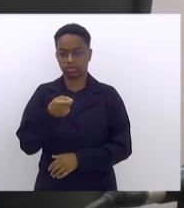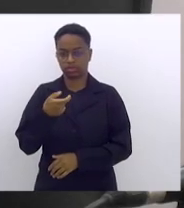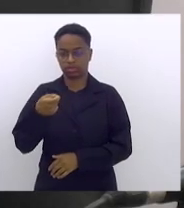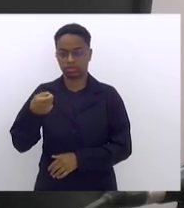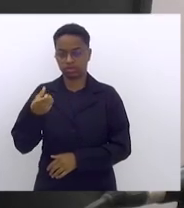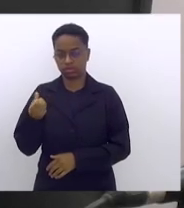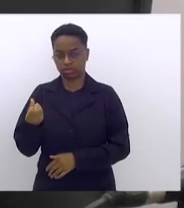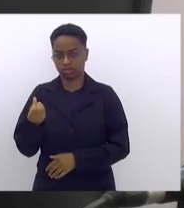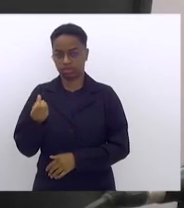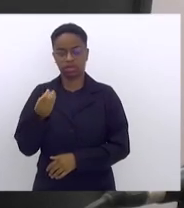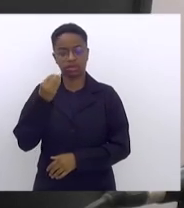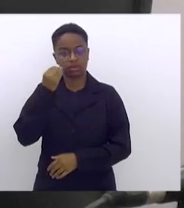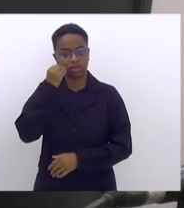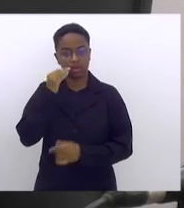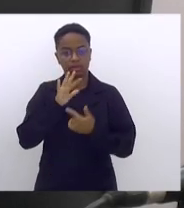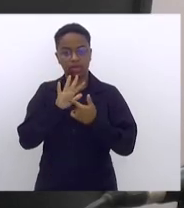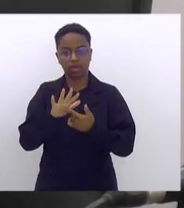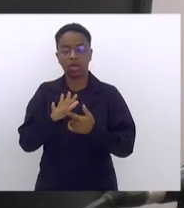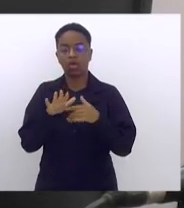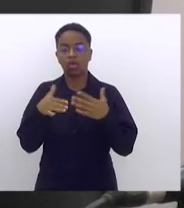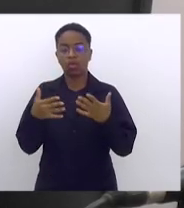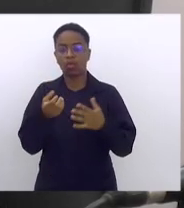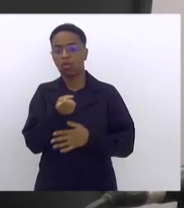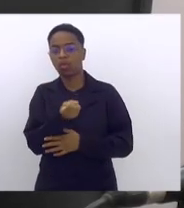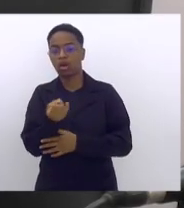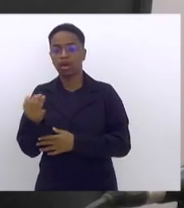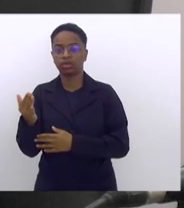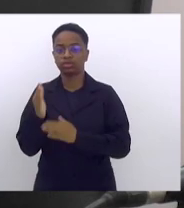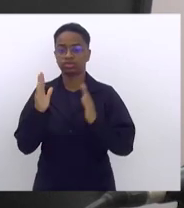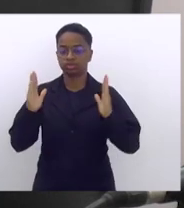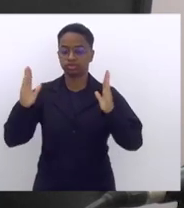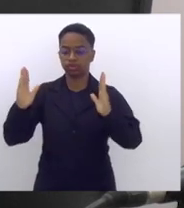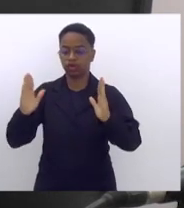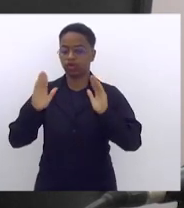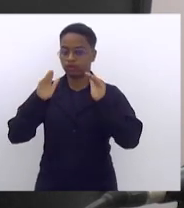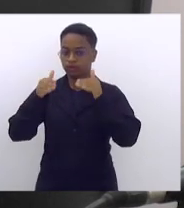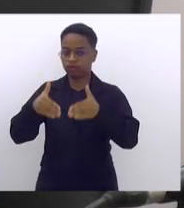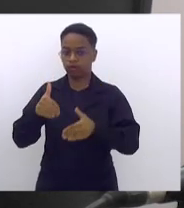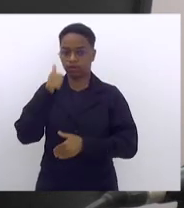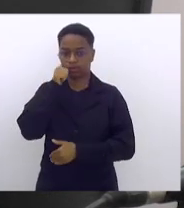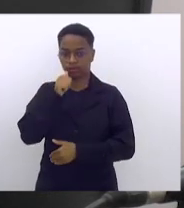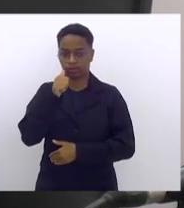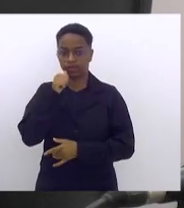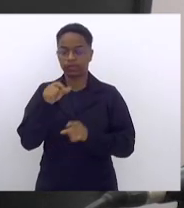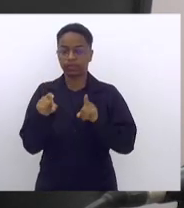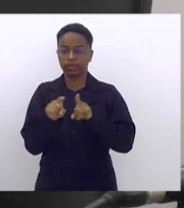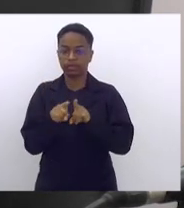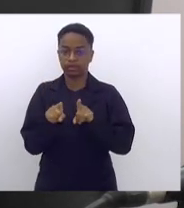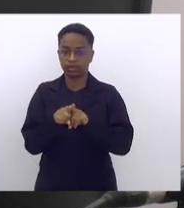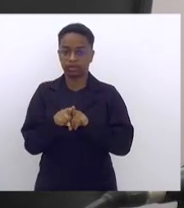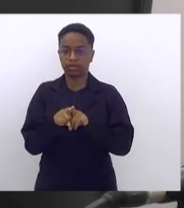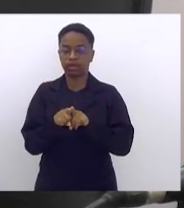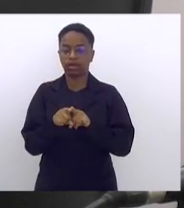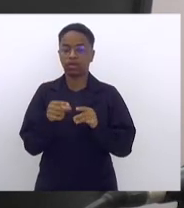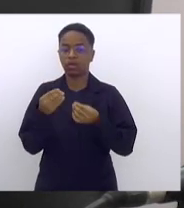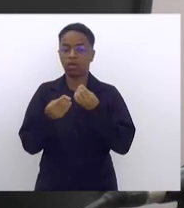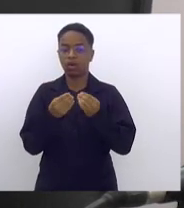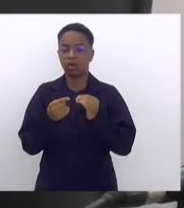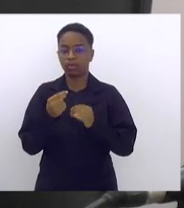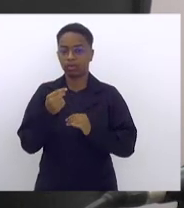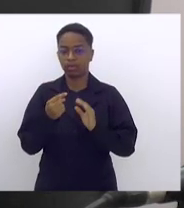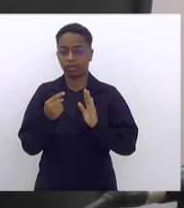para determinar a proporção mínima de vagões destinados exclusivamente a pessoas do sexo feminino e a sua devida identificação na forma